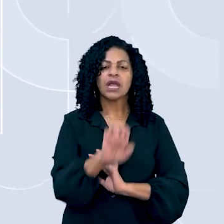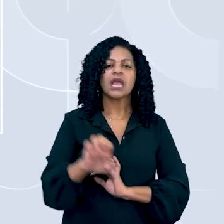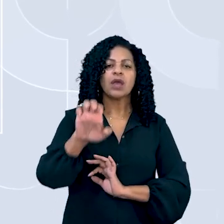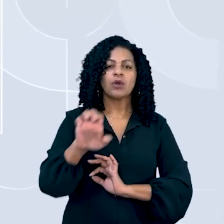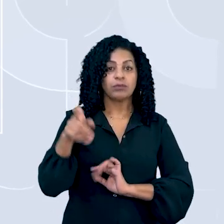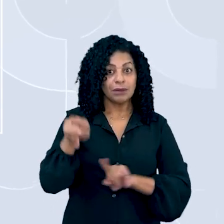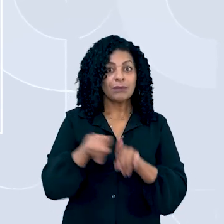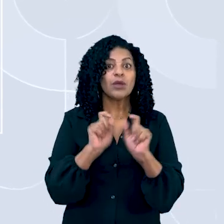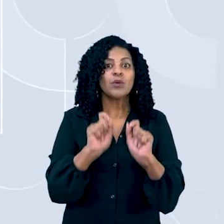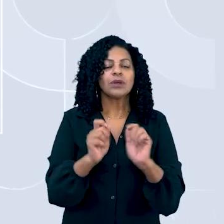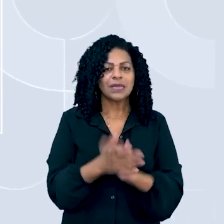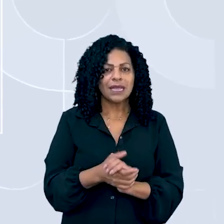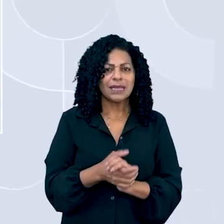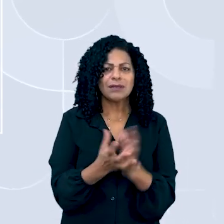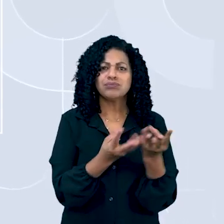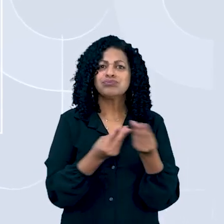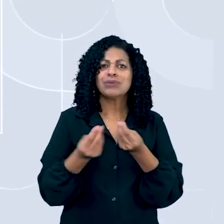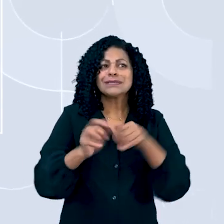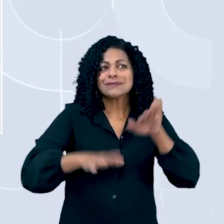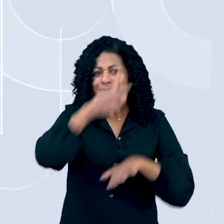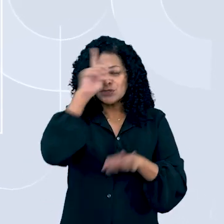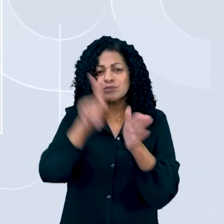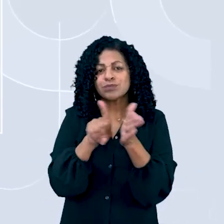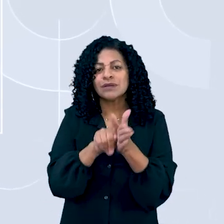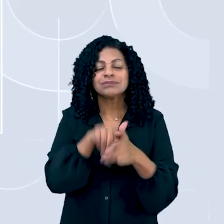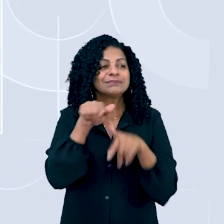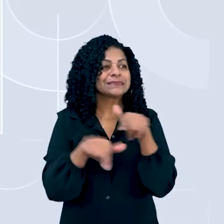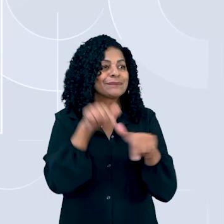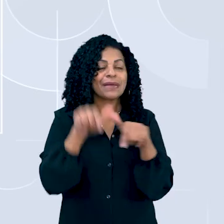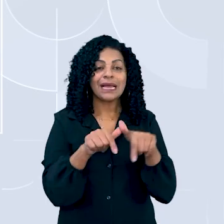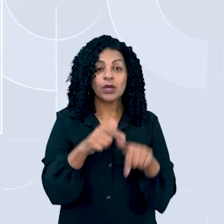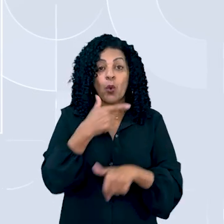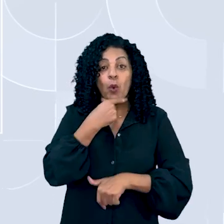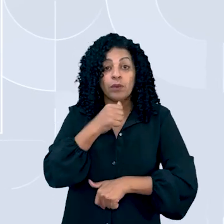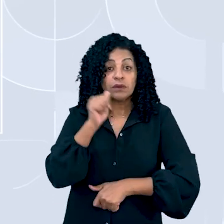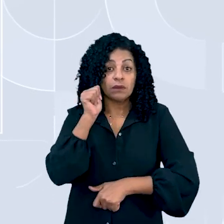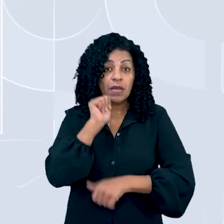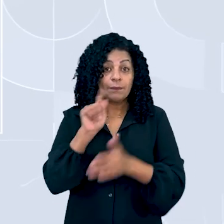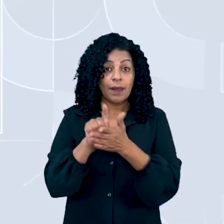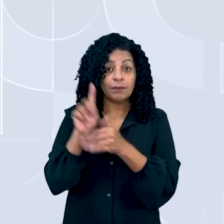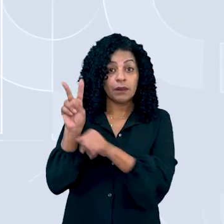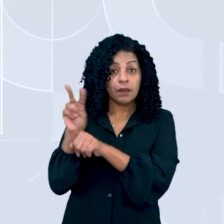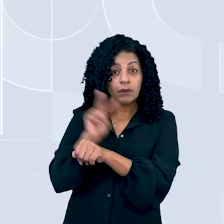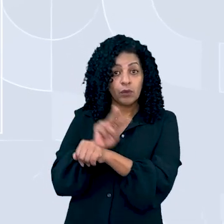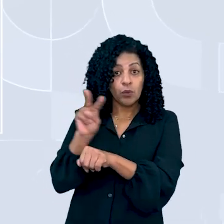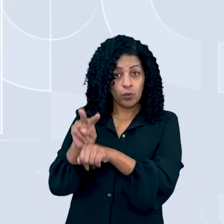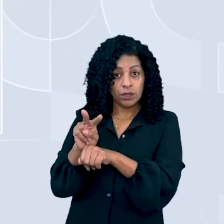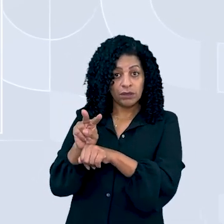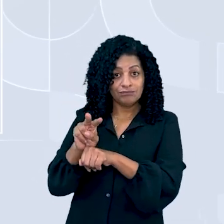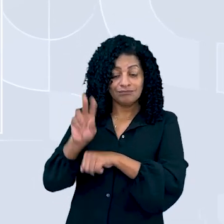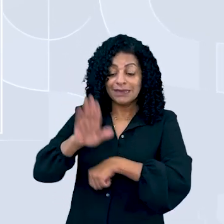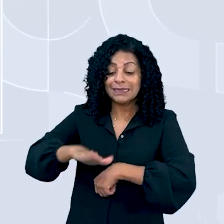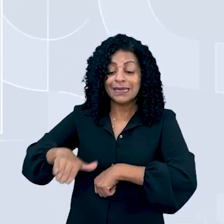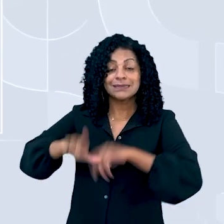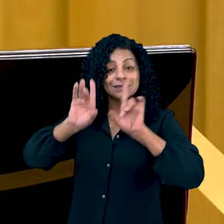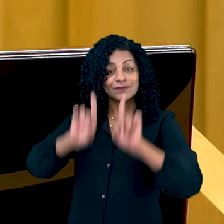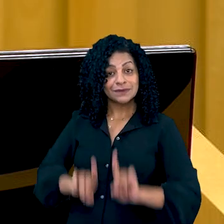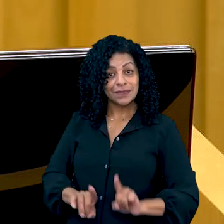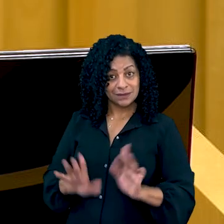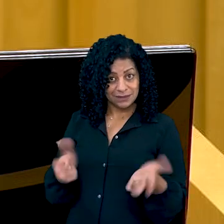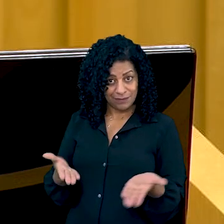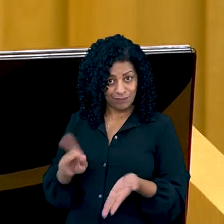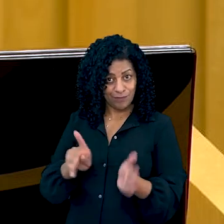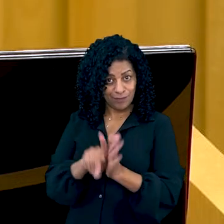que orienta a adoção de condições flexíveis de trabalho para pais e mães de crianças com deficiência.